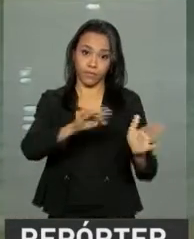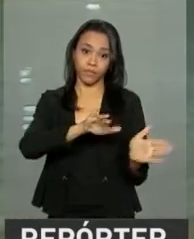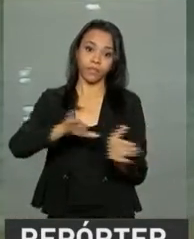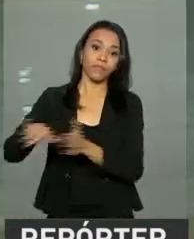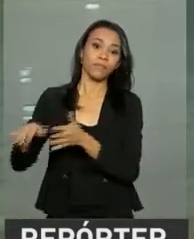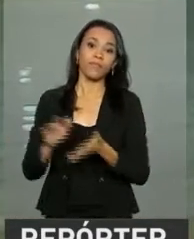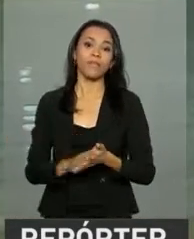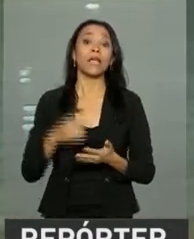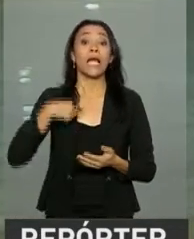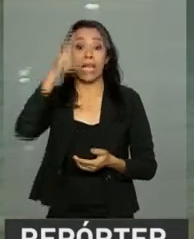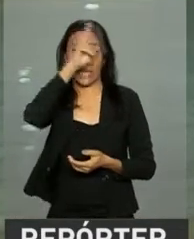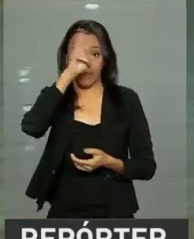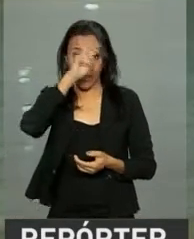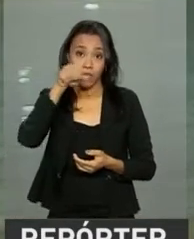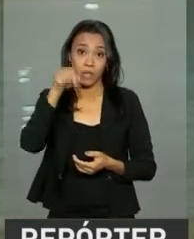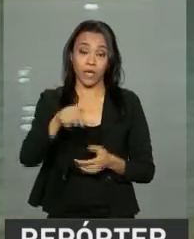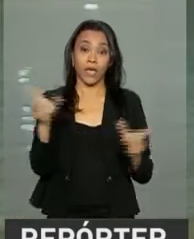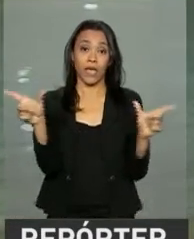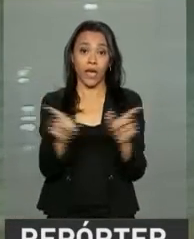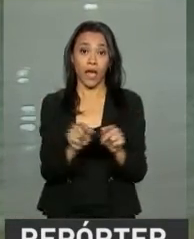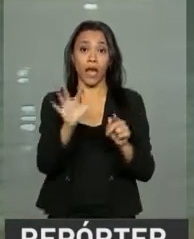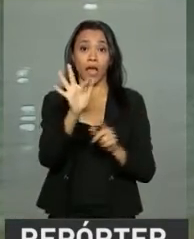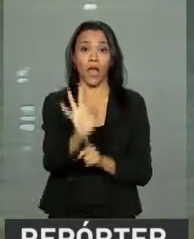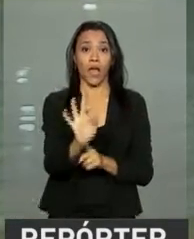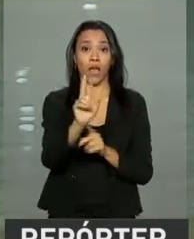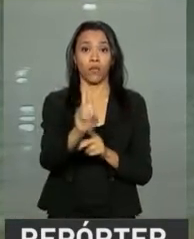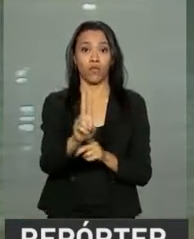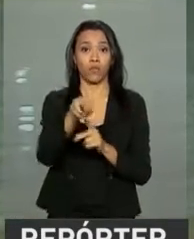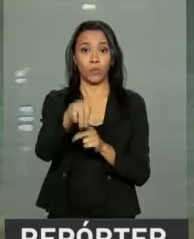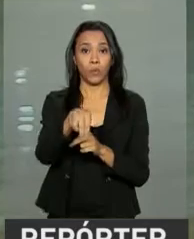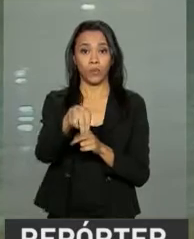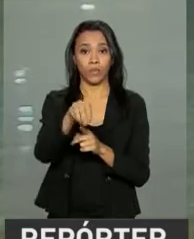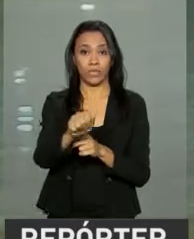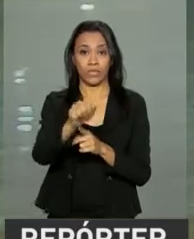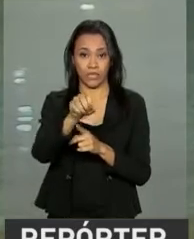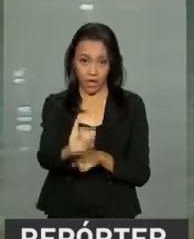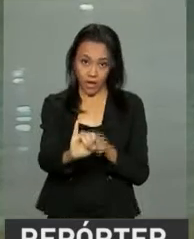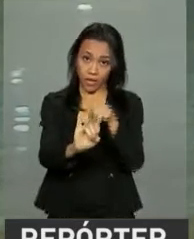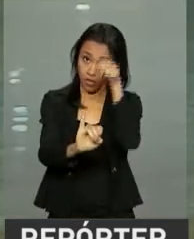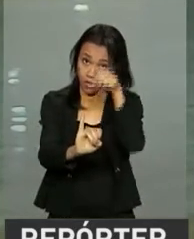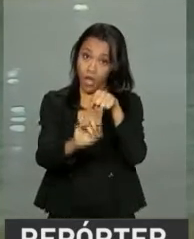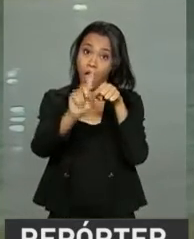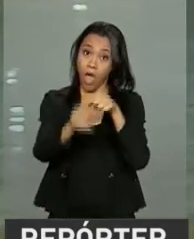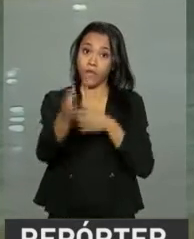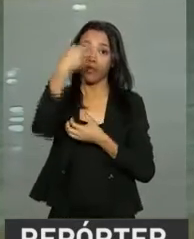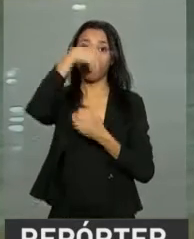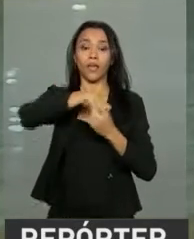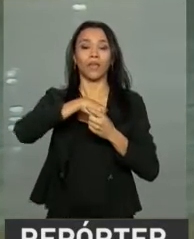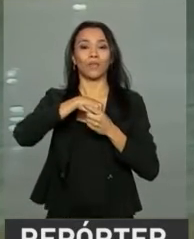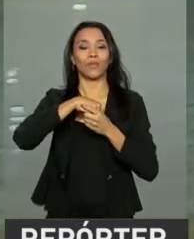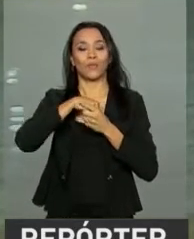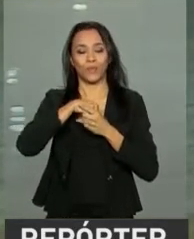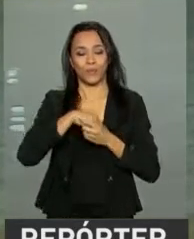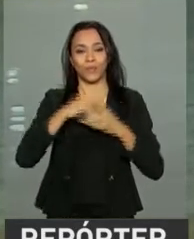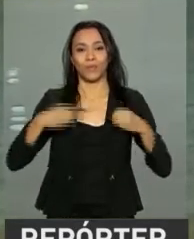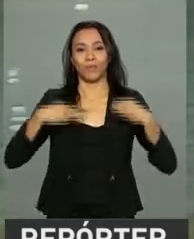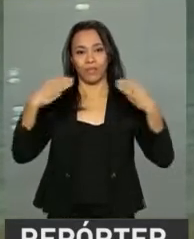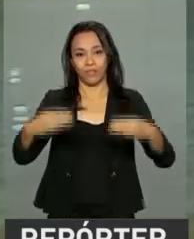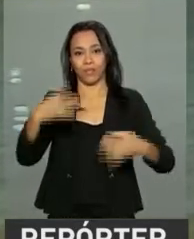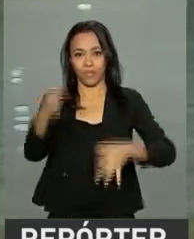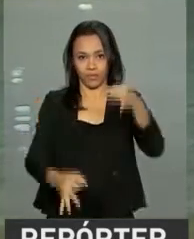lembrando que a fundação nacional do índio a funai faz parte da estrutura do ministério da justiça e cidadania